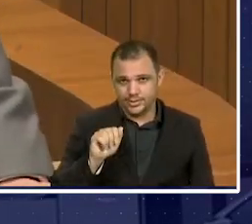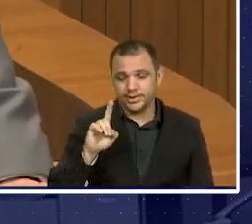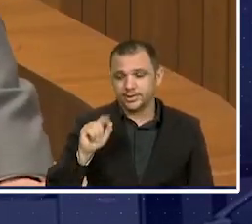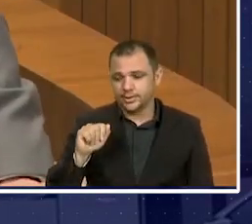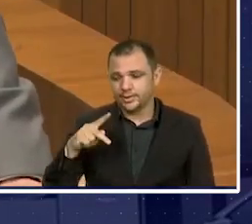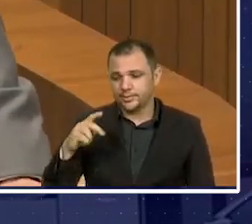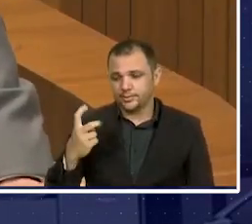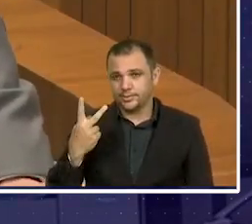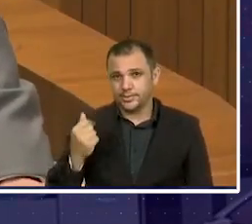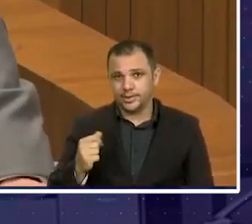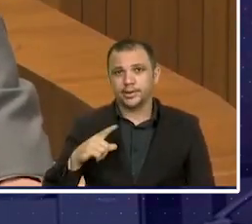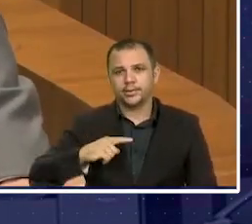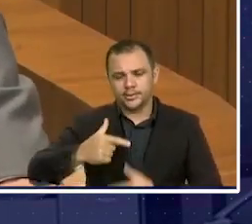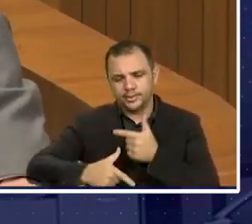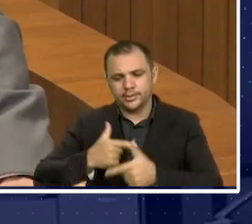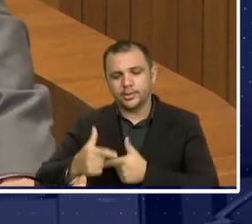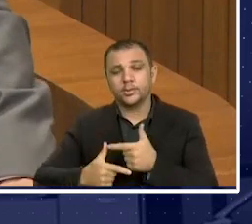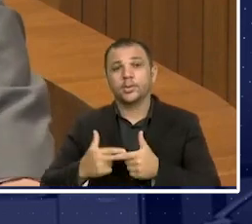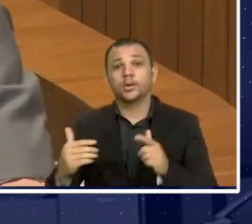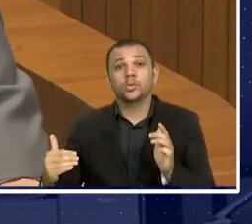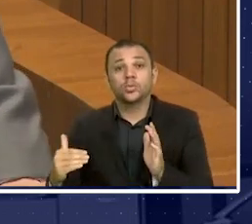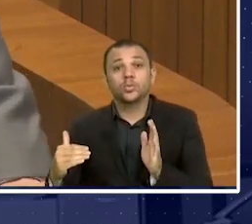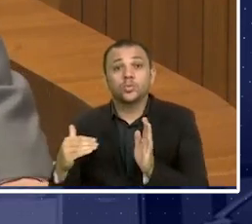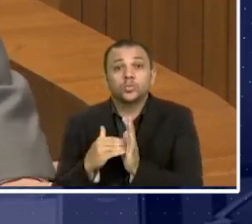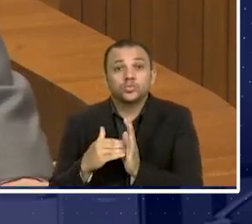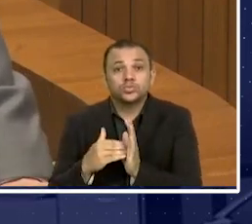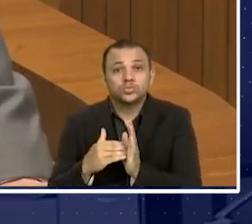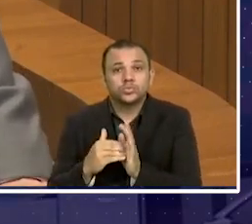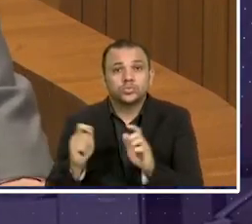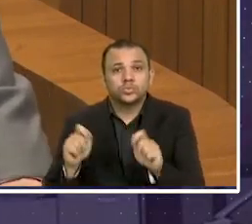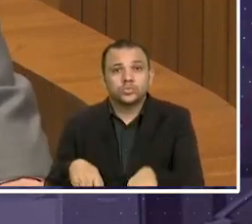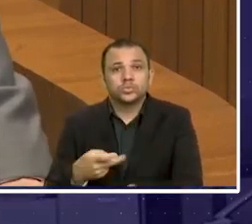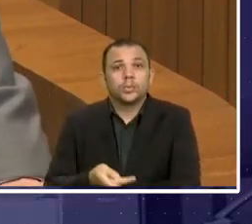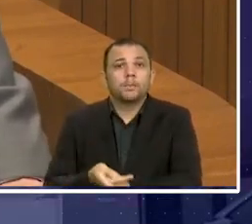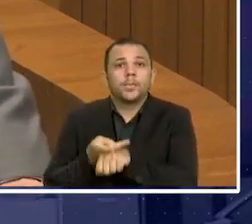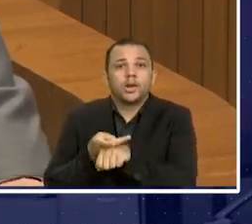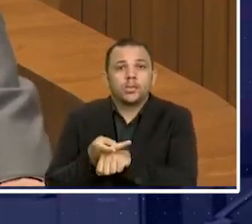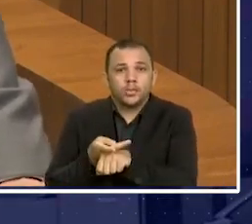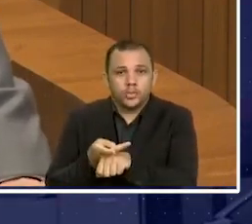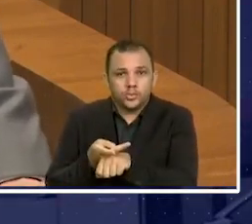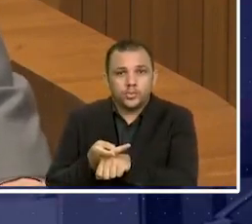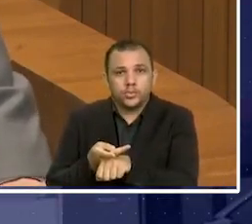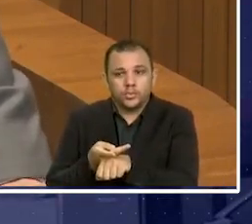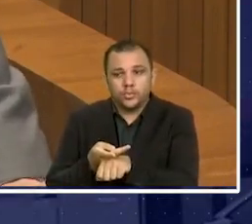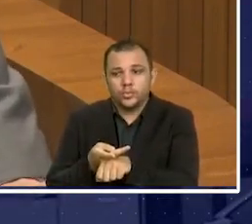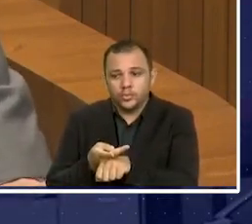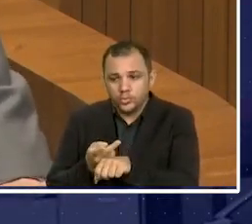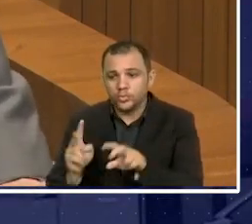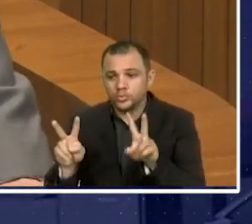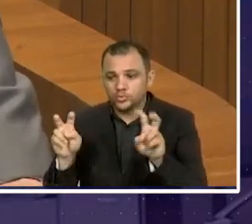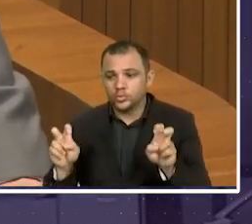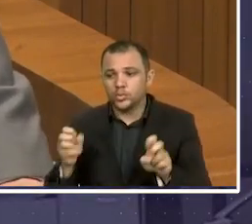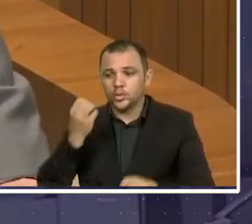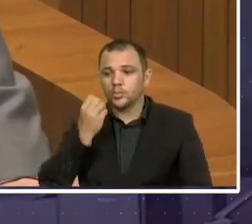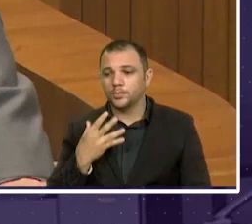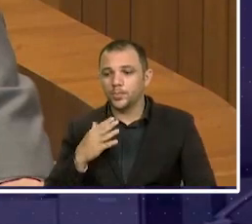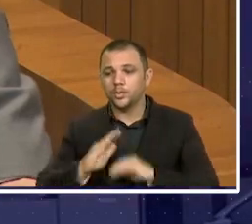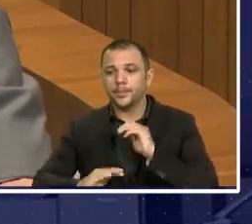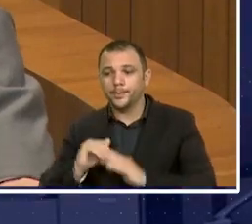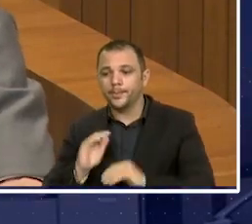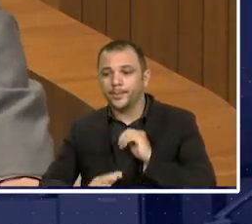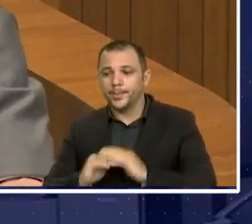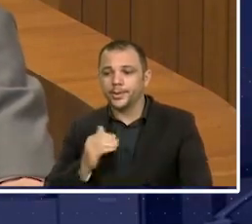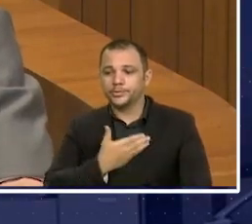beneficiar a população. A cidade de Viana é a quarta mais antiga do Maranhão e teve sua origem na aldeia Guajajara de Maracu, que começou a ser